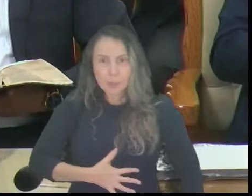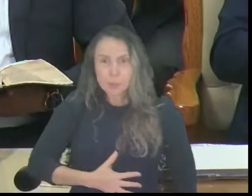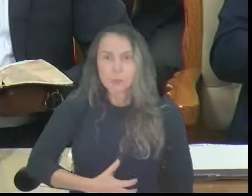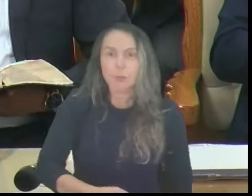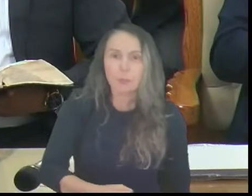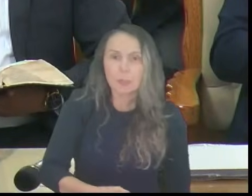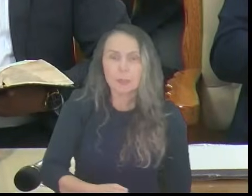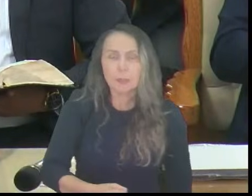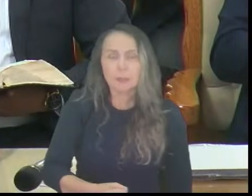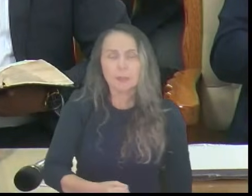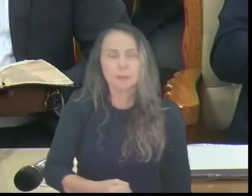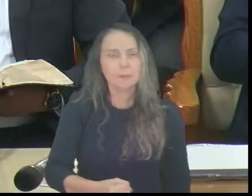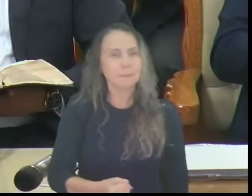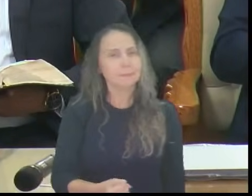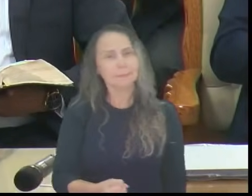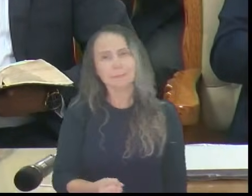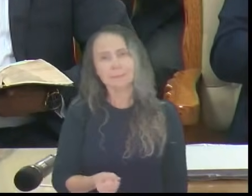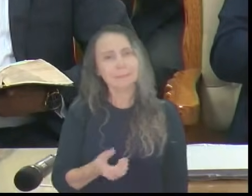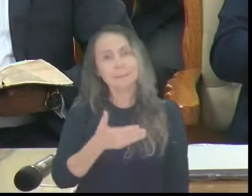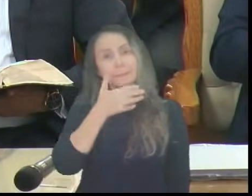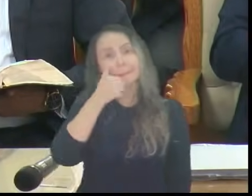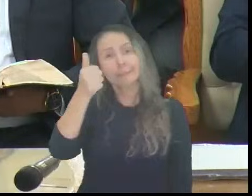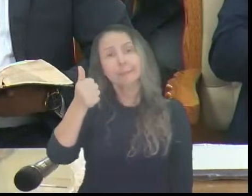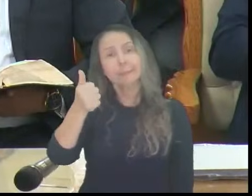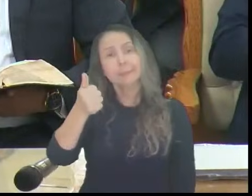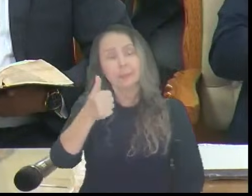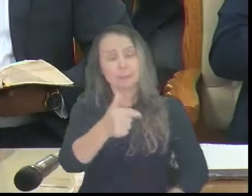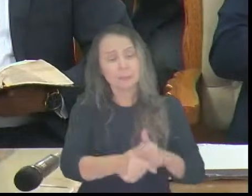Ele vai preferir perder o emprego. Mas ele não vai fazer uma coisa dessa.